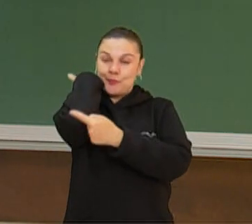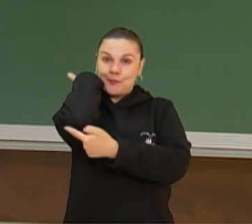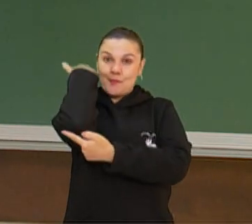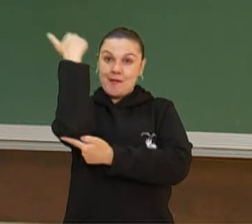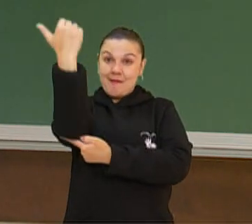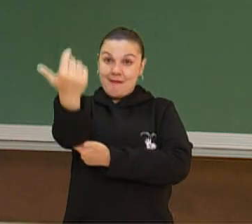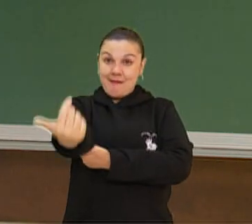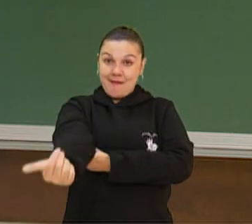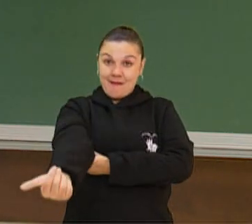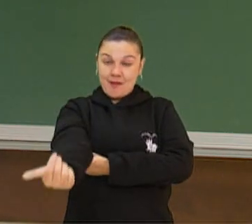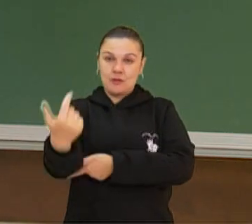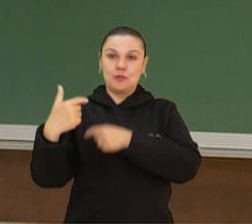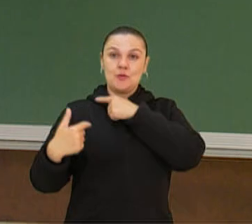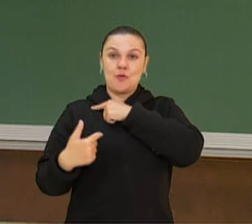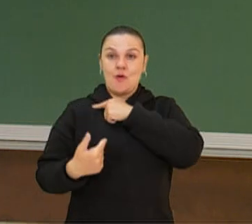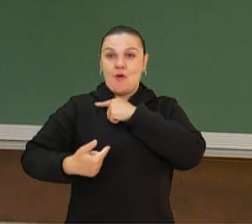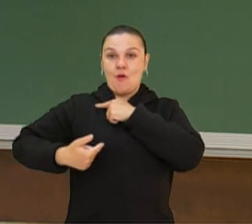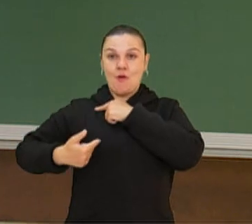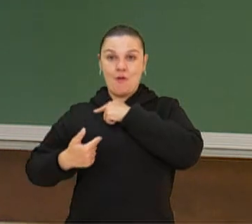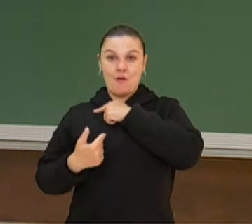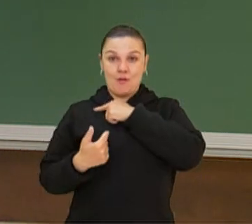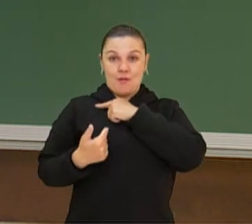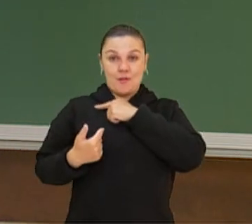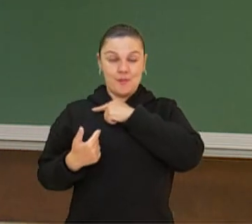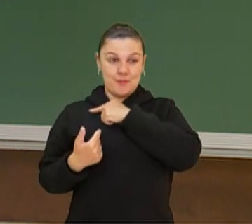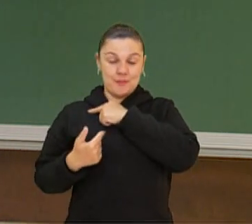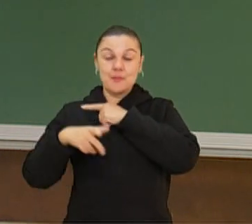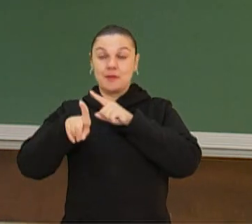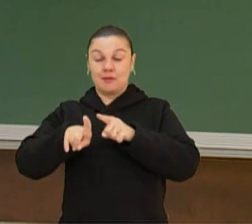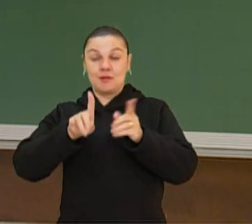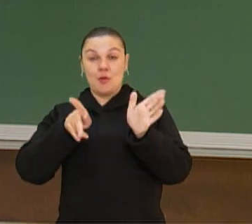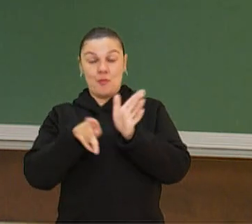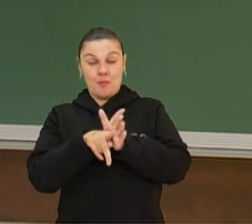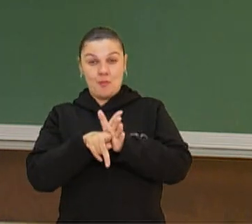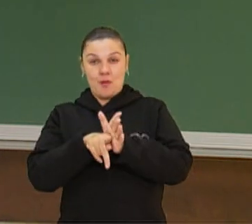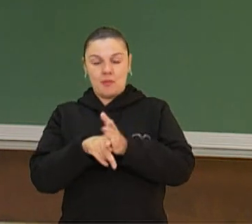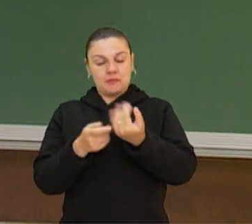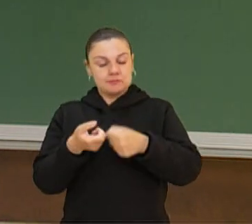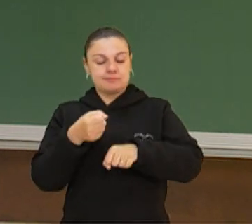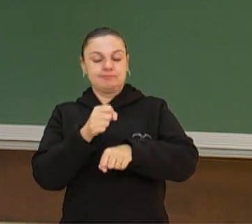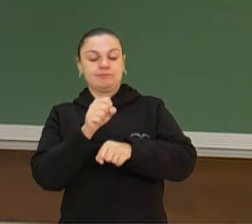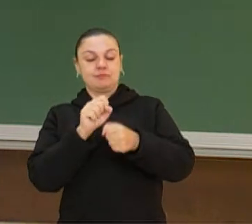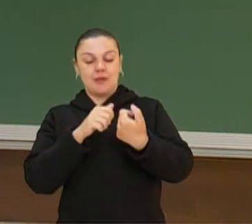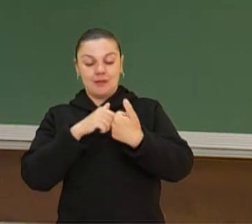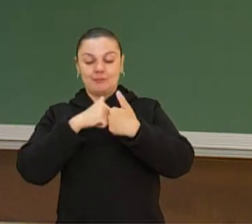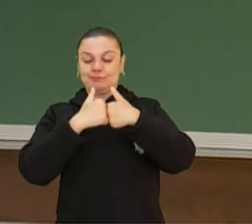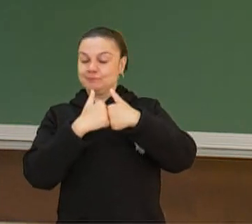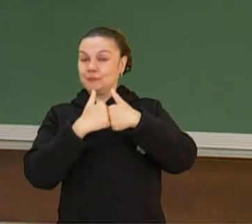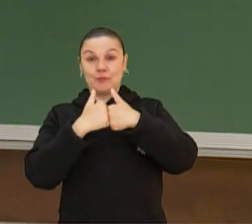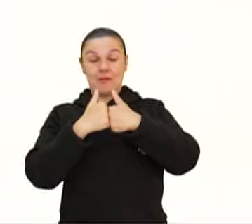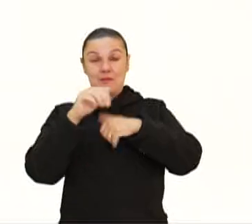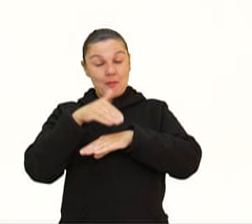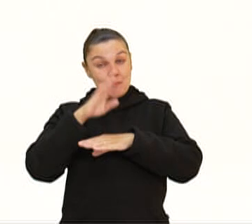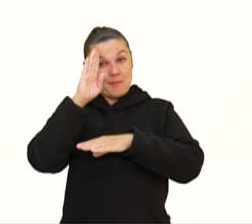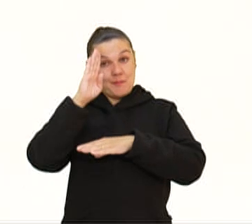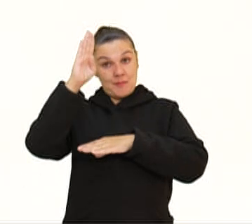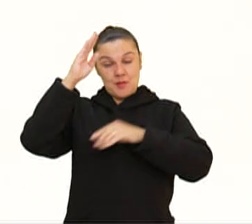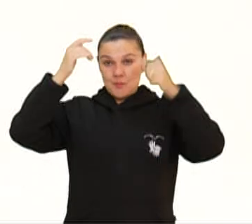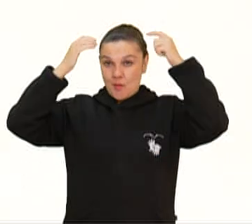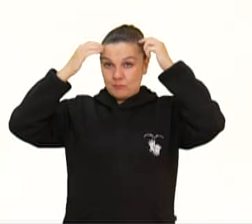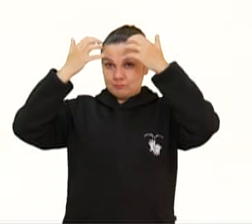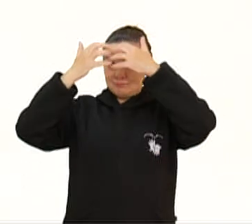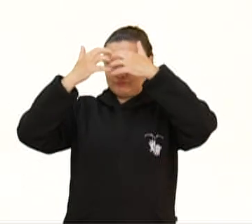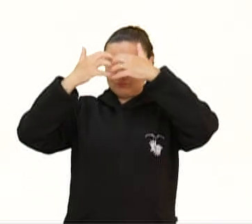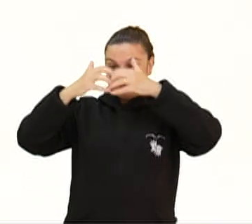região do ombro, tá? As articulações imóveis são aquelas associadas principalmente ao crânio, tá? Que eu vou